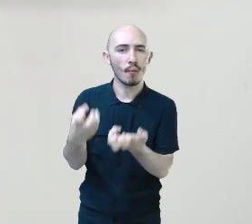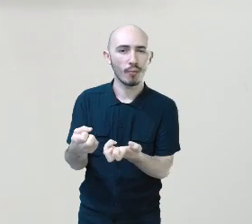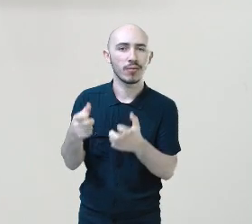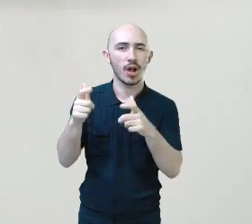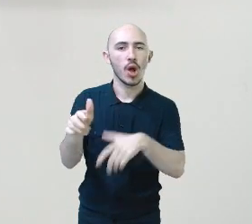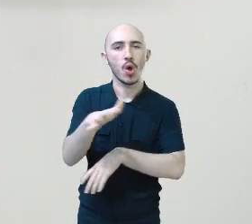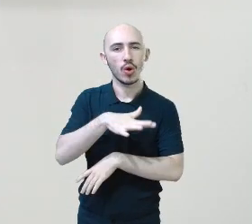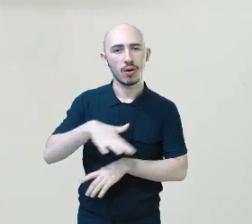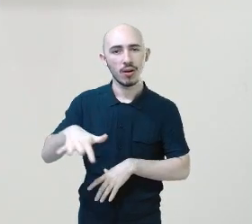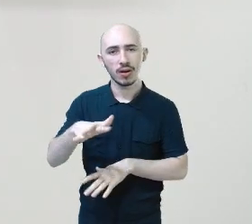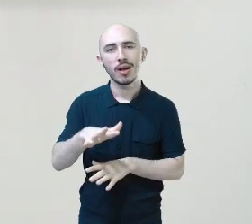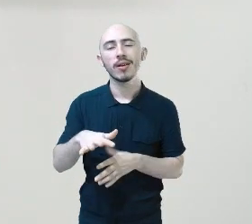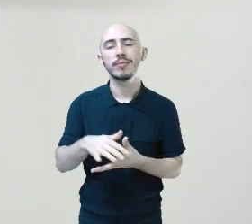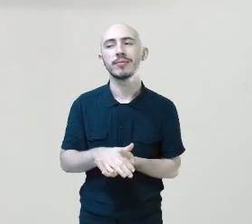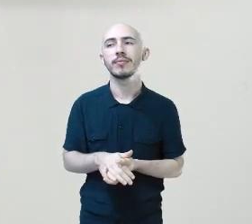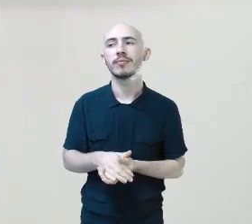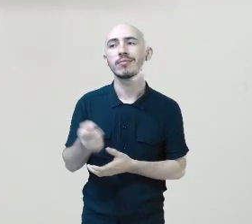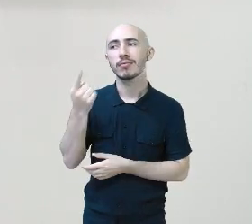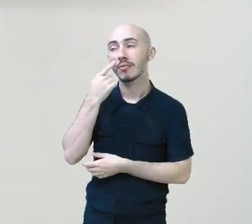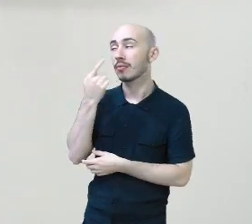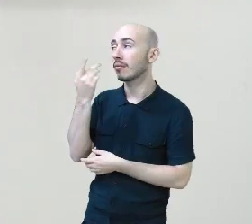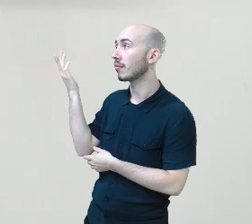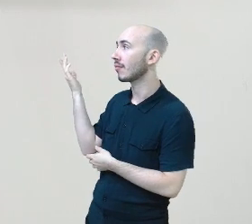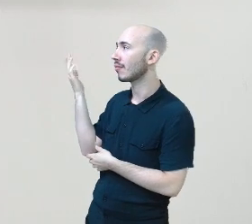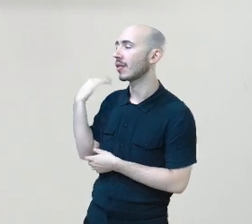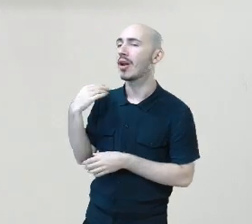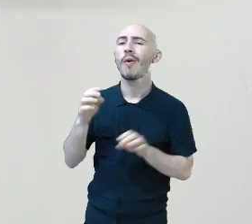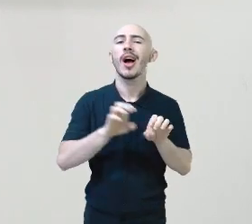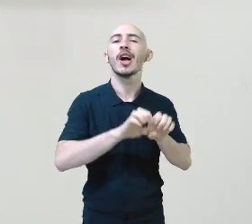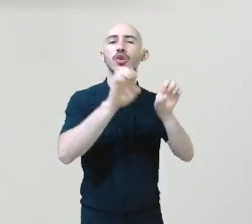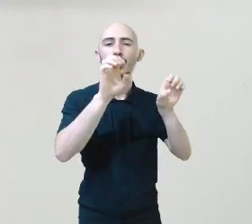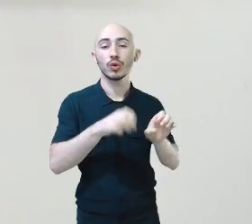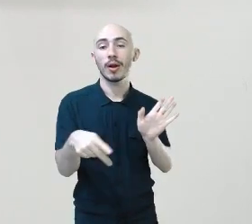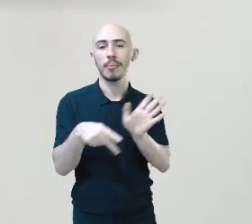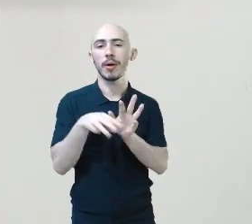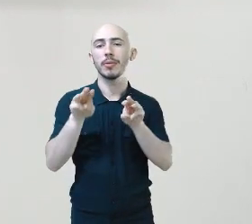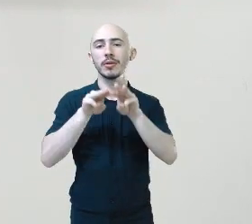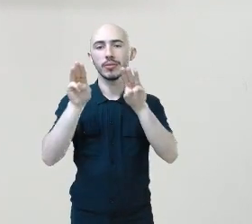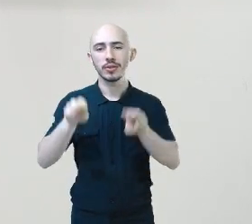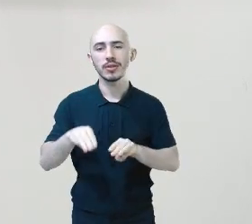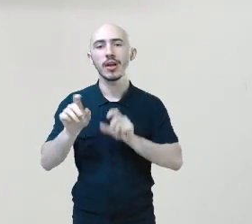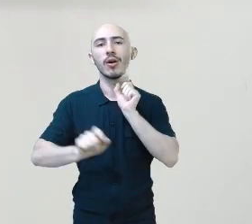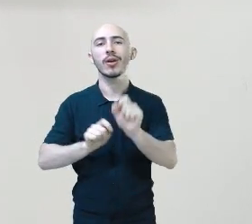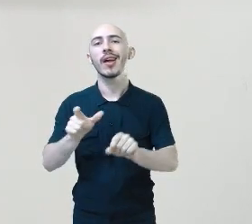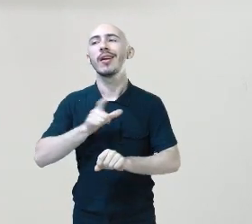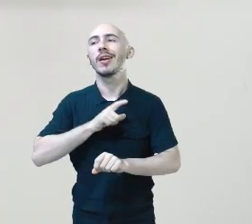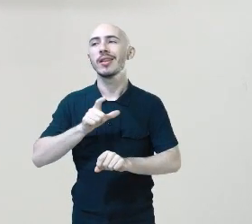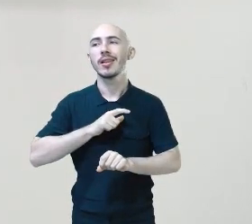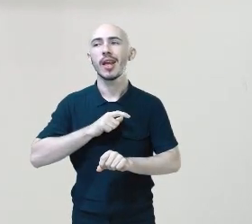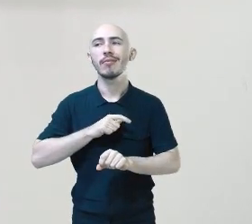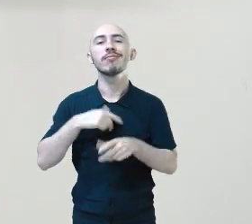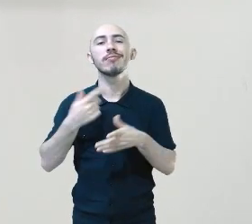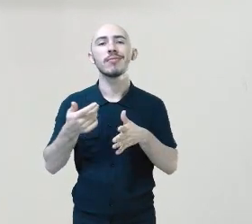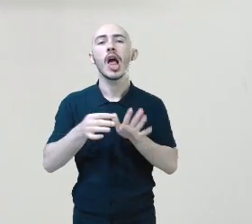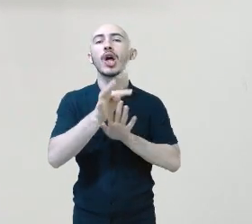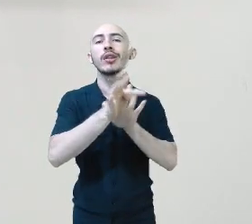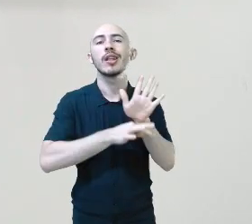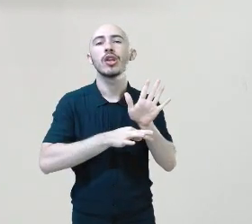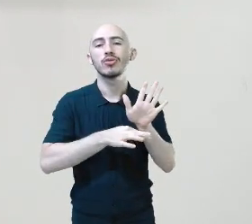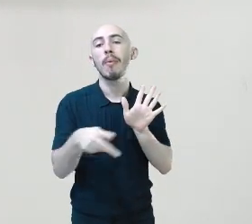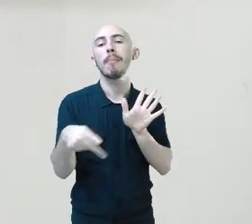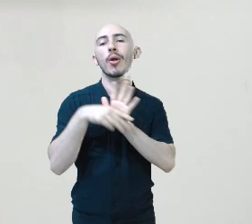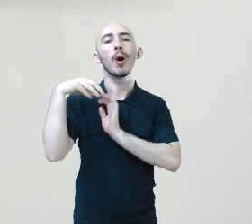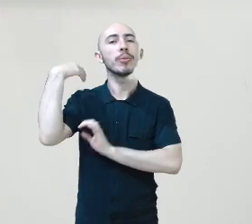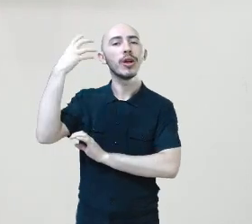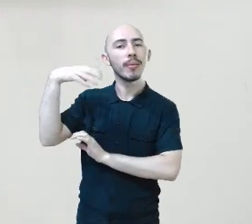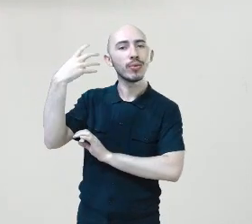Museu Cais do Sertão, toda a estrutura do museu é baseada nas letras das músicas do Luiz Gonzaga.